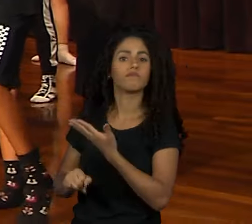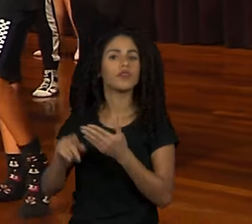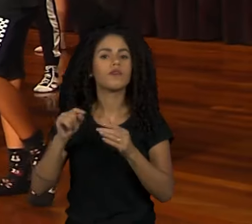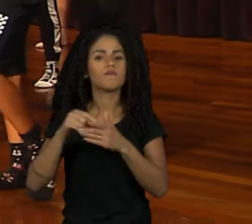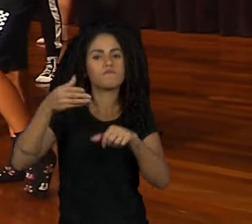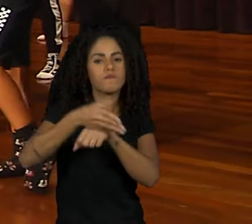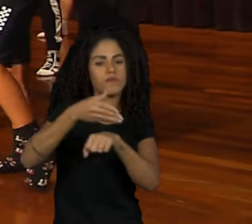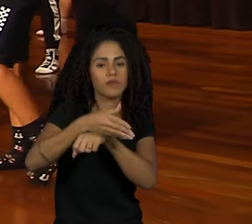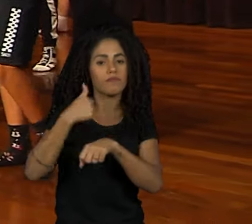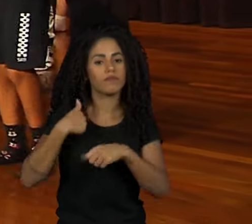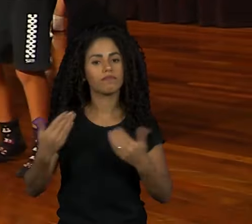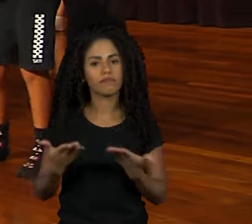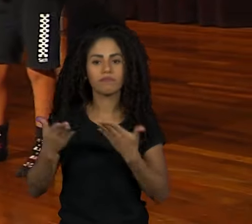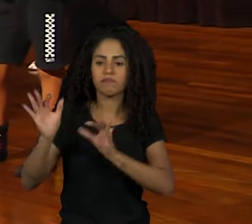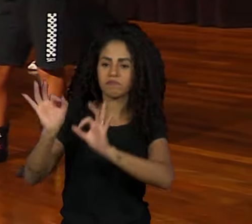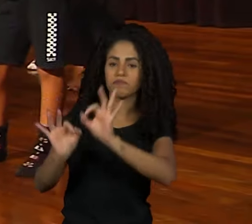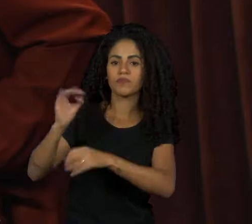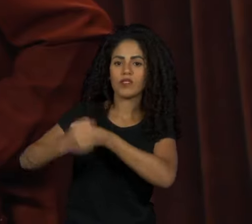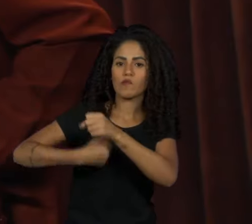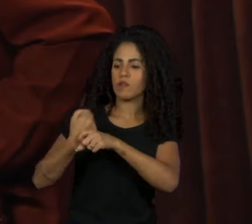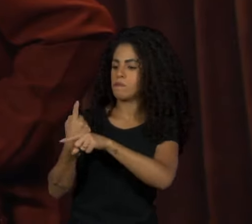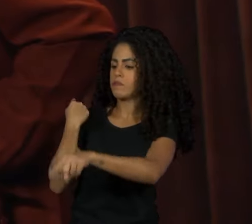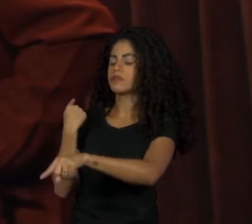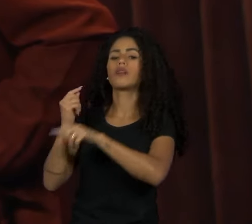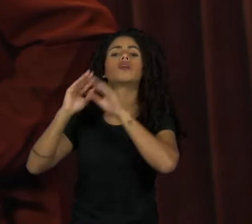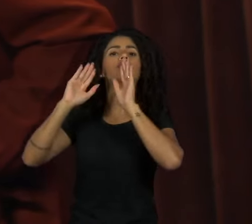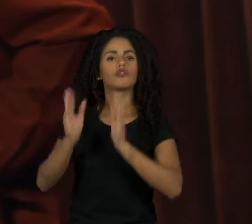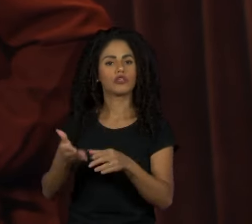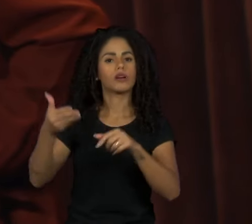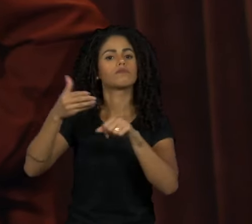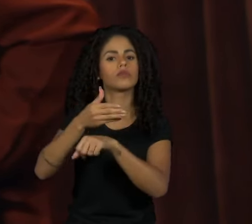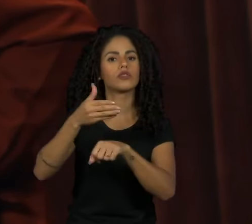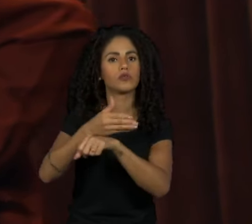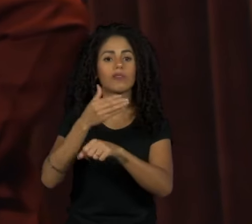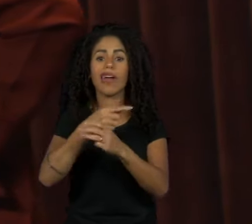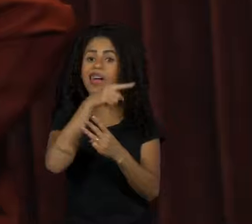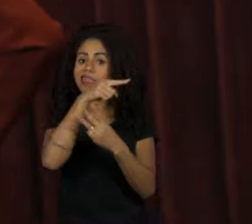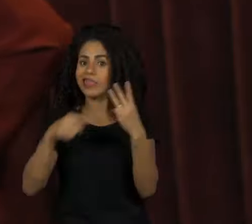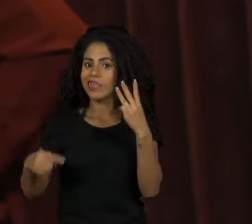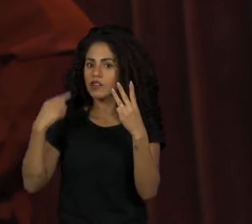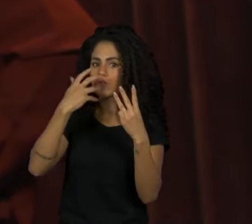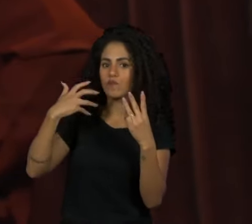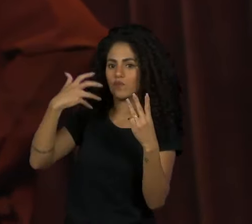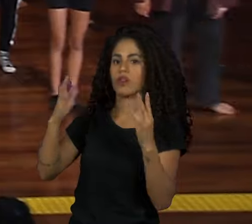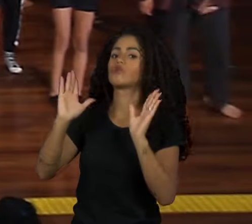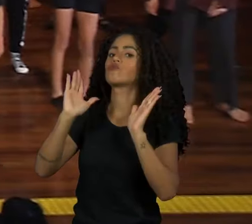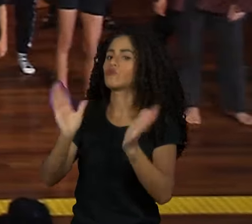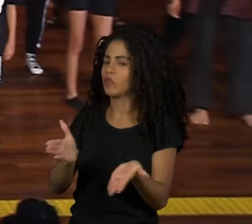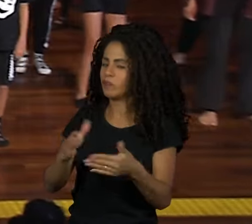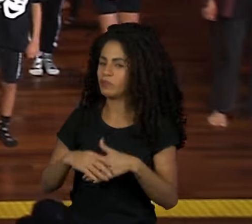participar da iniciativa no ano passado, ele já fez audições para 3 musicais.